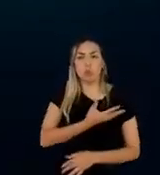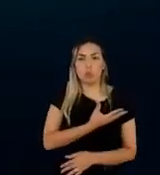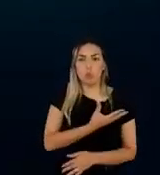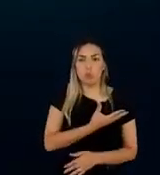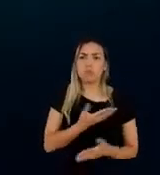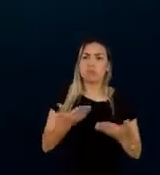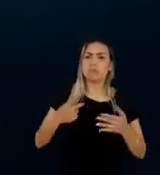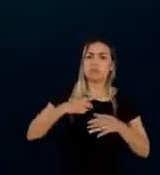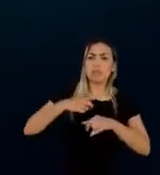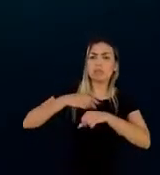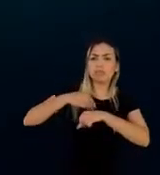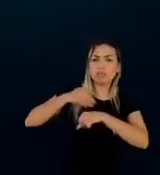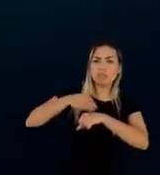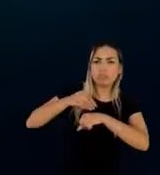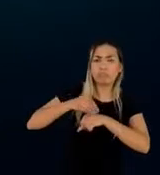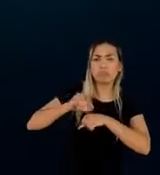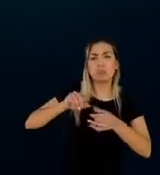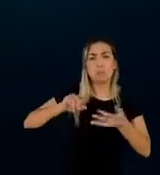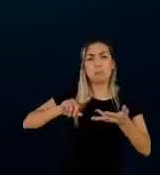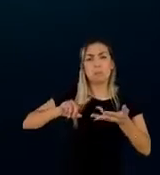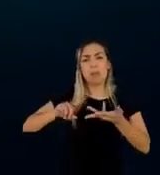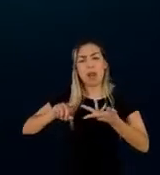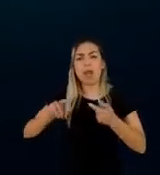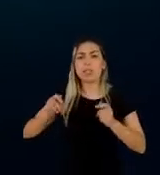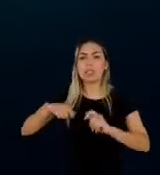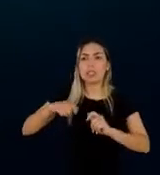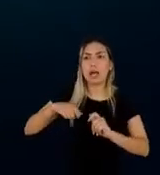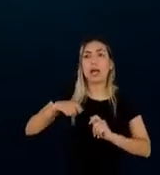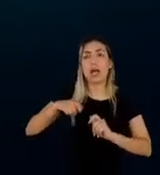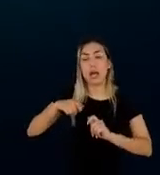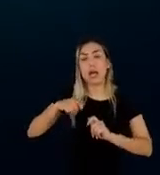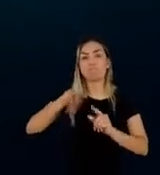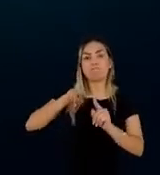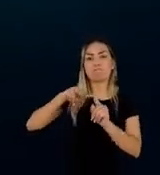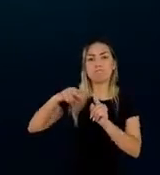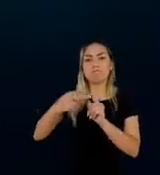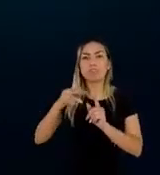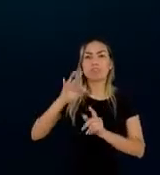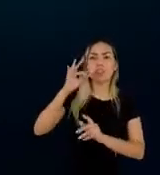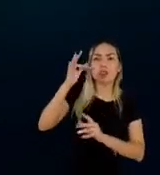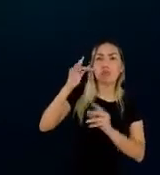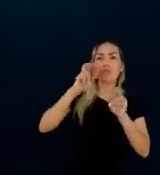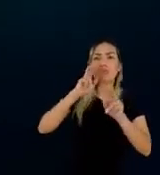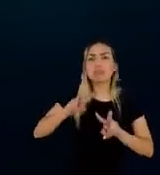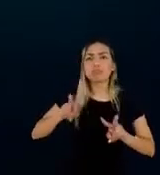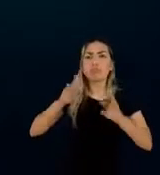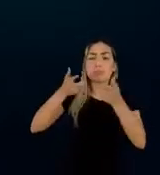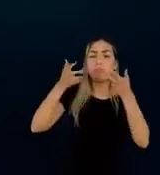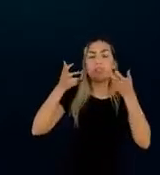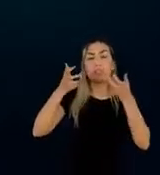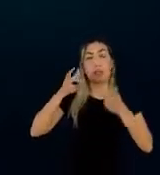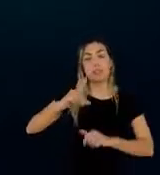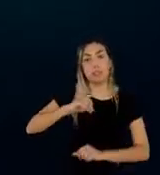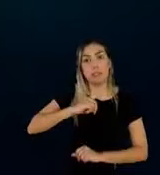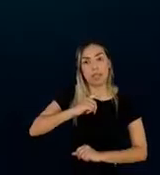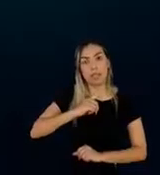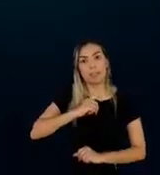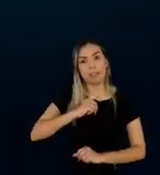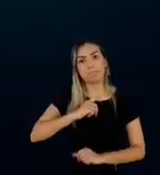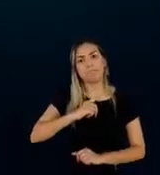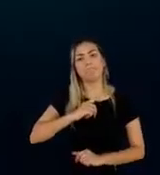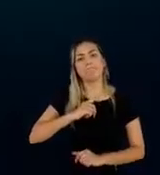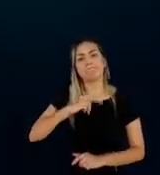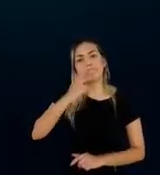elementos que vai nos permitir construir uma visão de futuro. Essa visão de futuro vai ser encabeçada